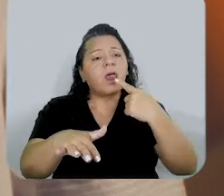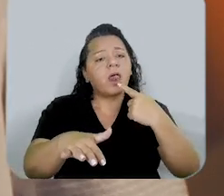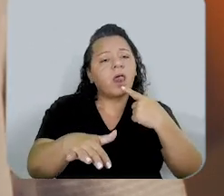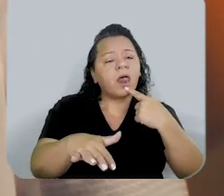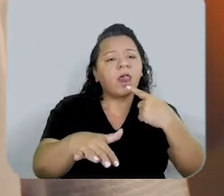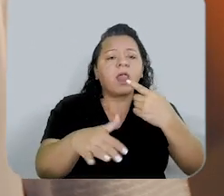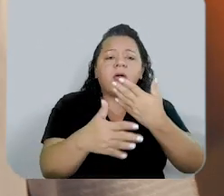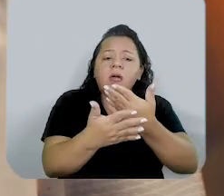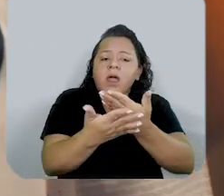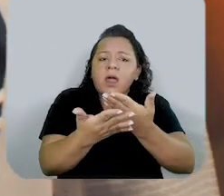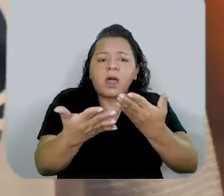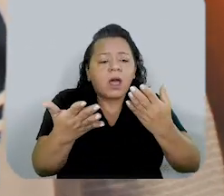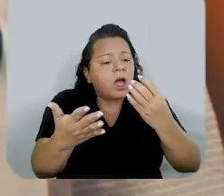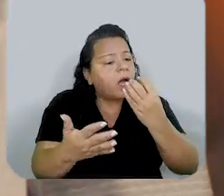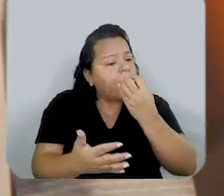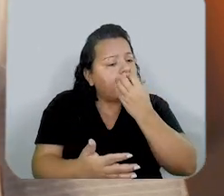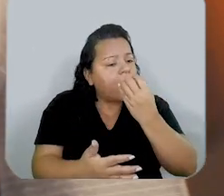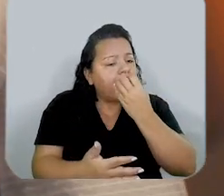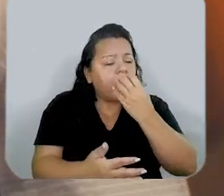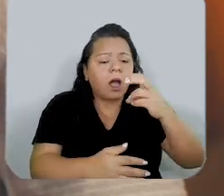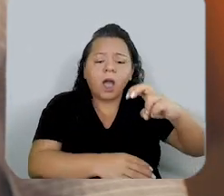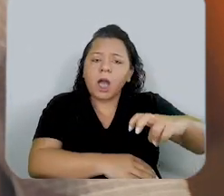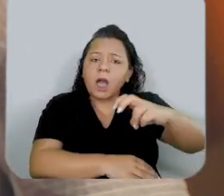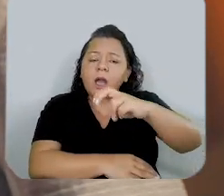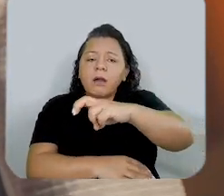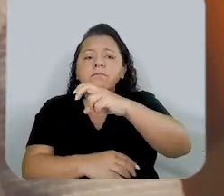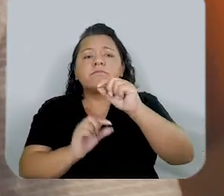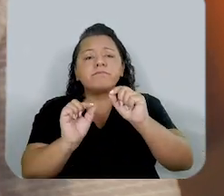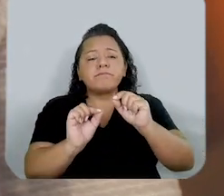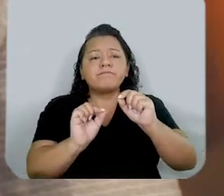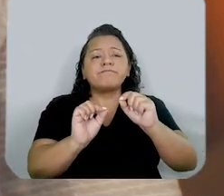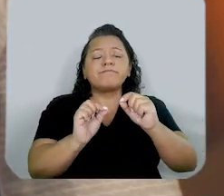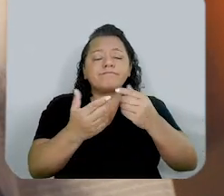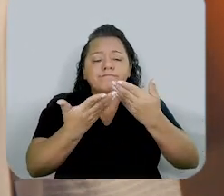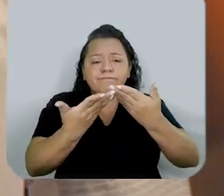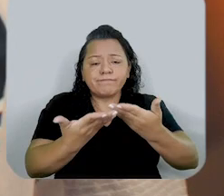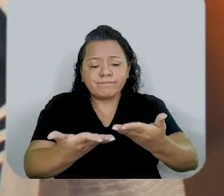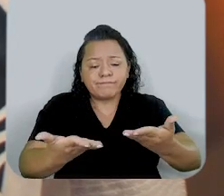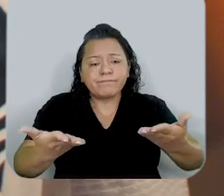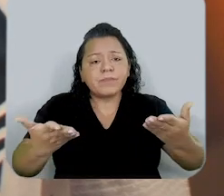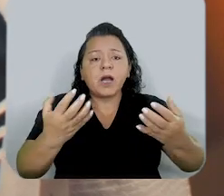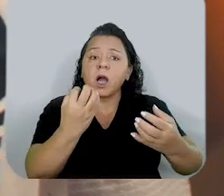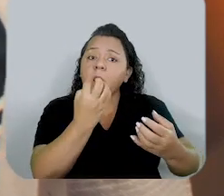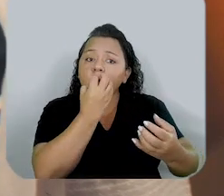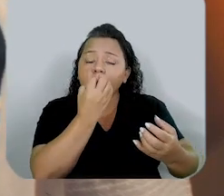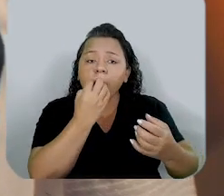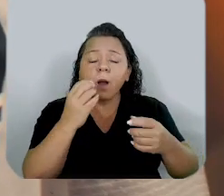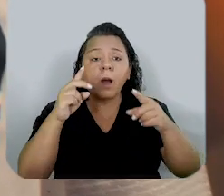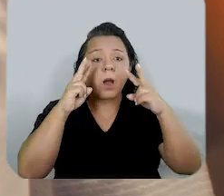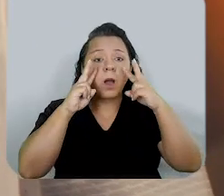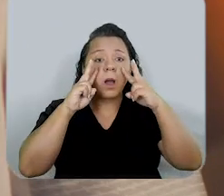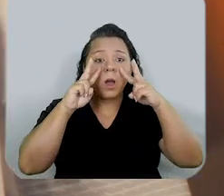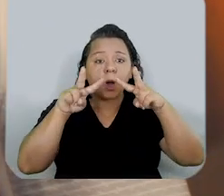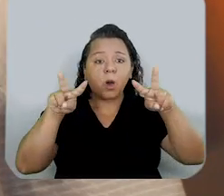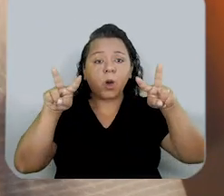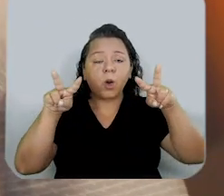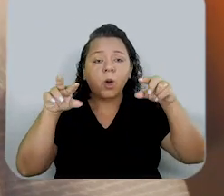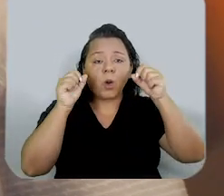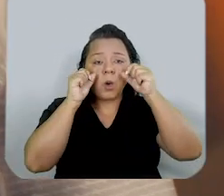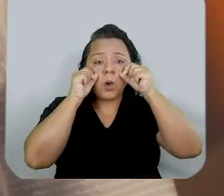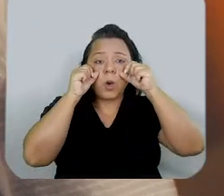cão, ora o outro rio de aquoso pano sujo dos olhos de um cão. Aquele